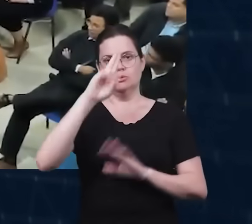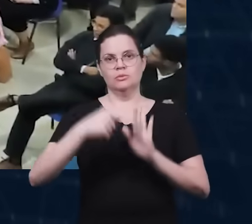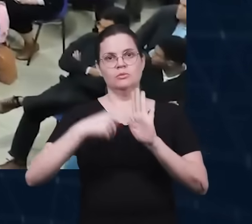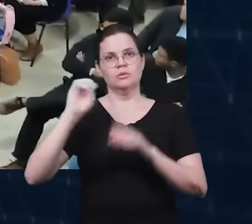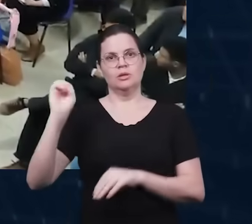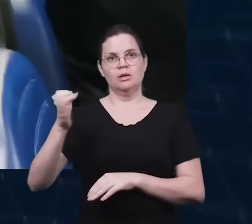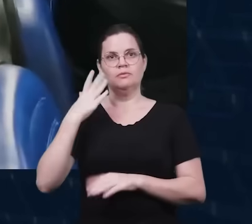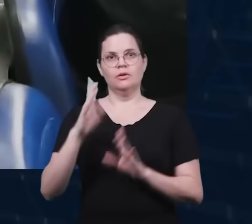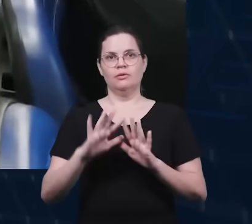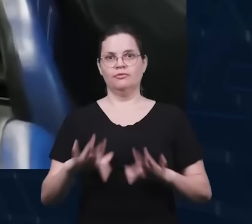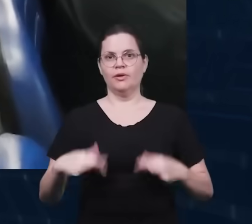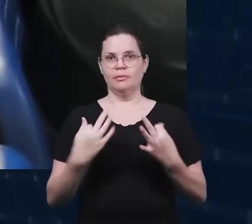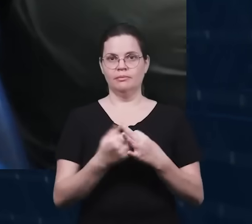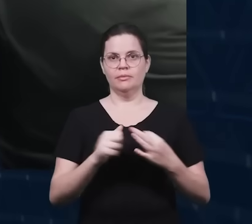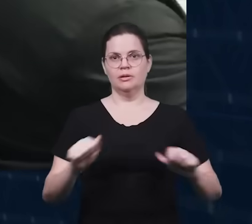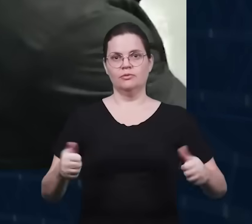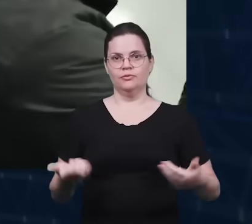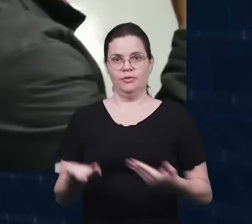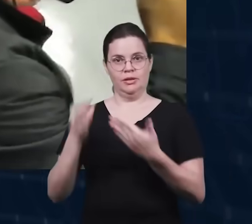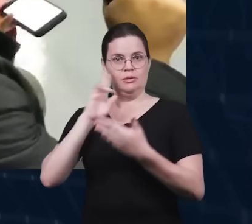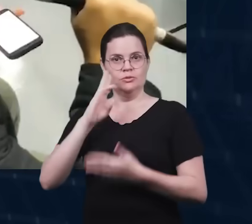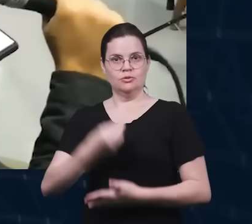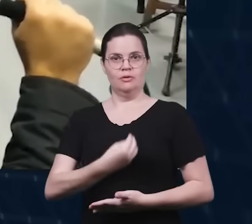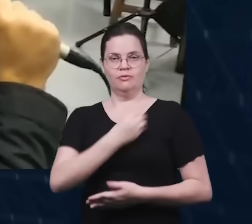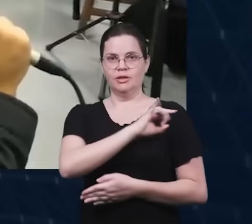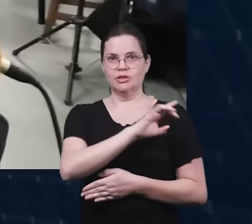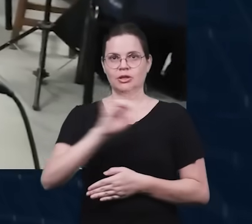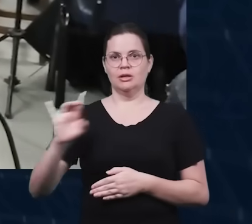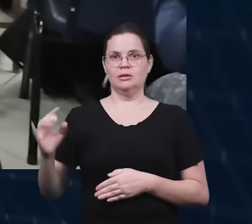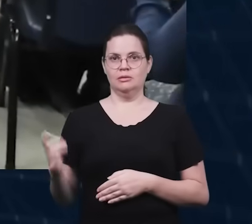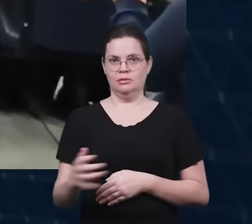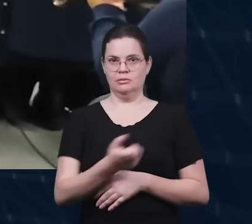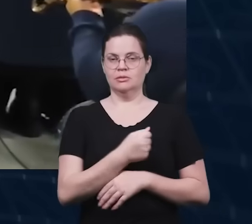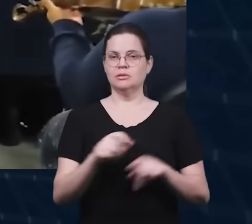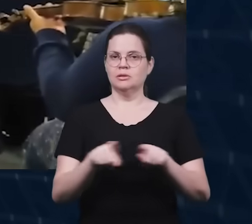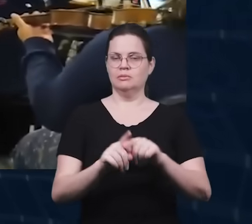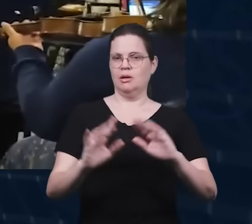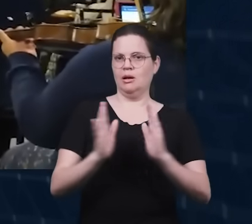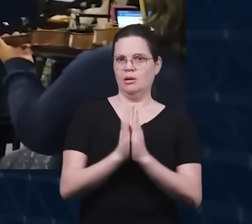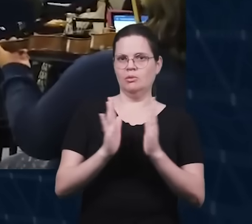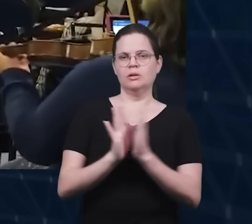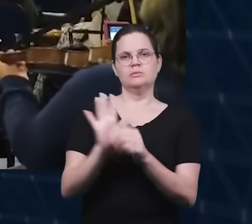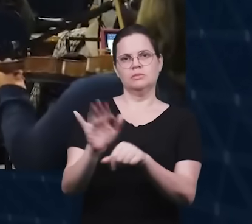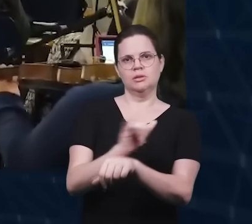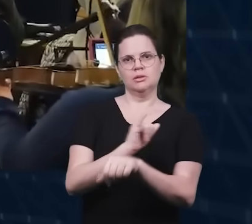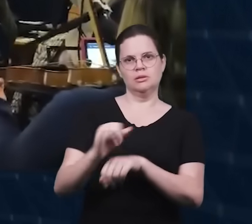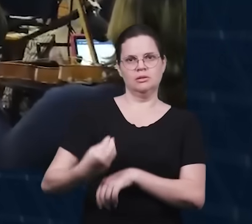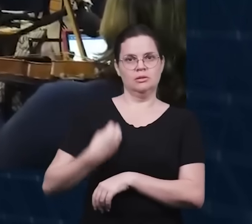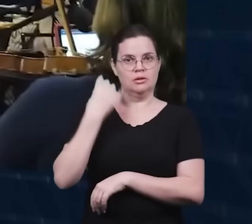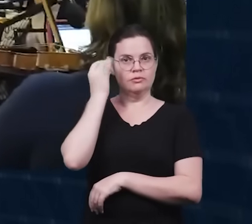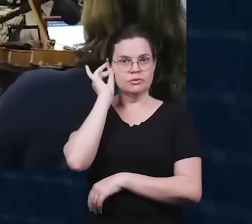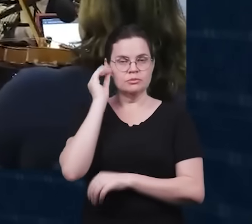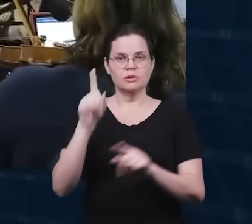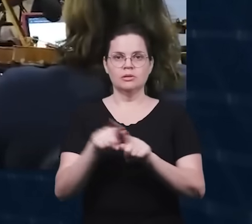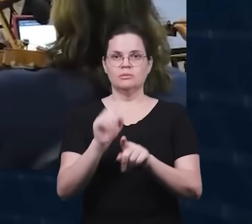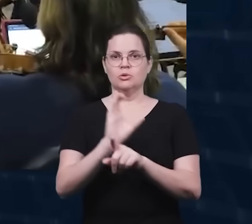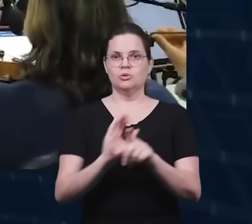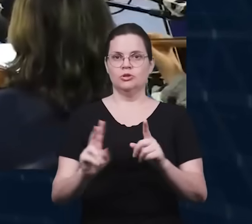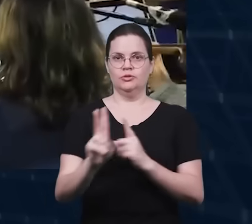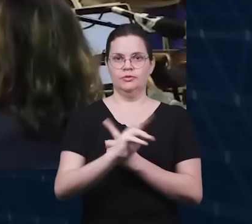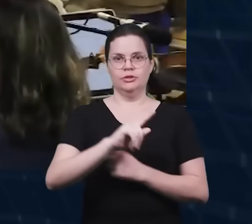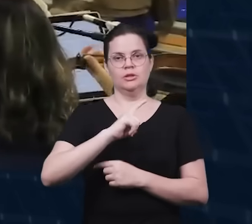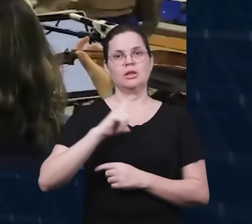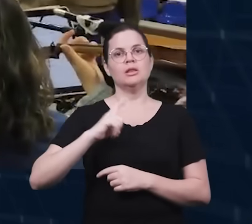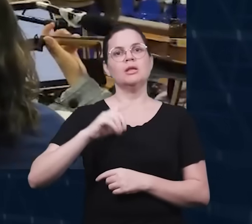das famílias oferecerem as suas vidas em adoração ao Senhor e usar a oração como arma espiritual. Nessa vigília foram